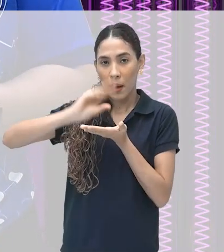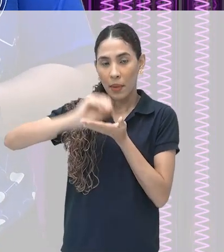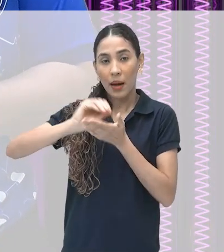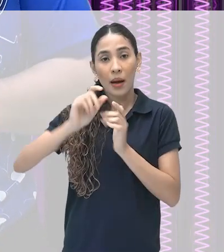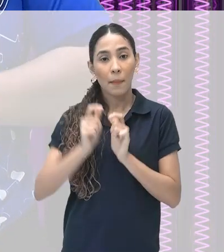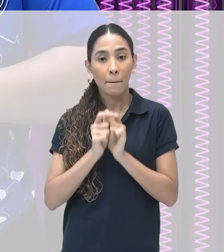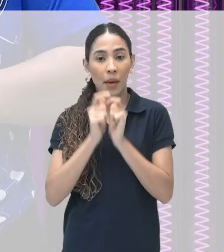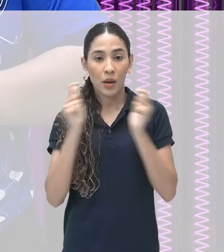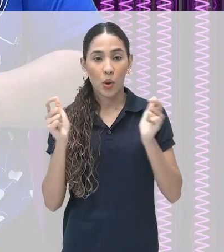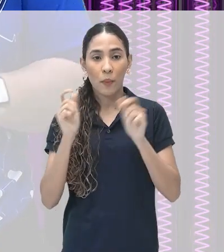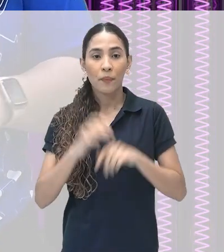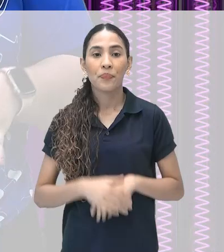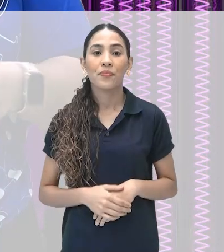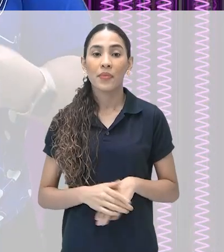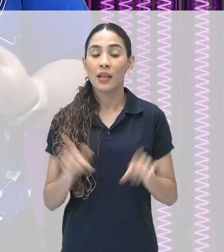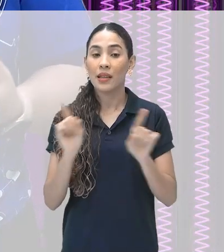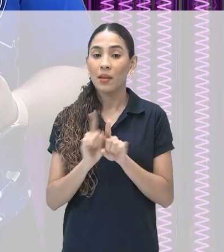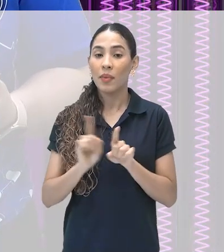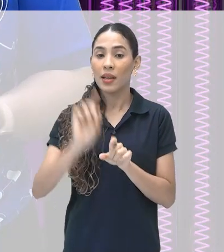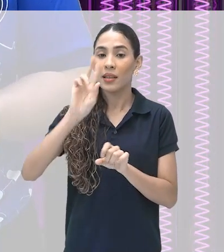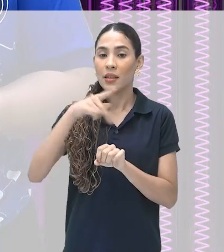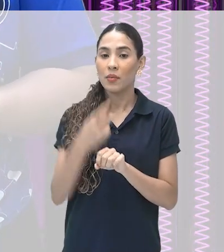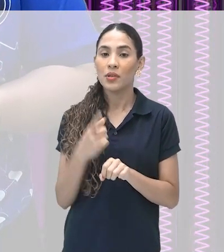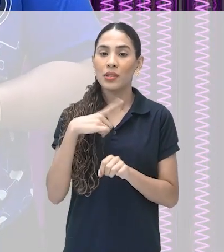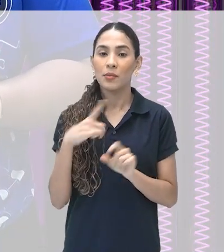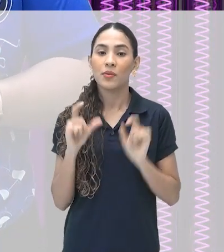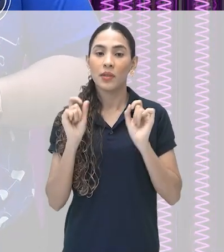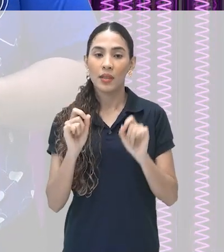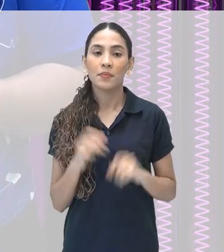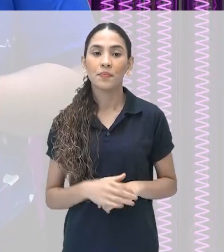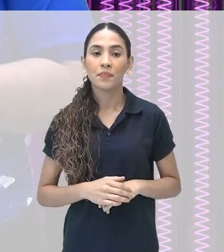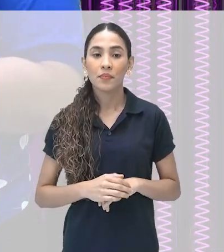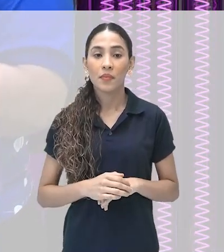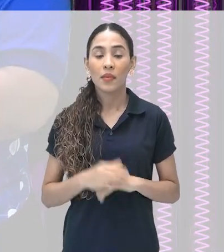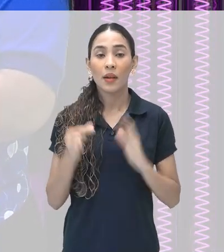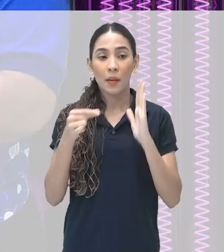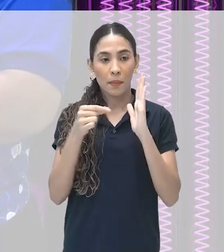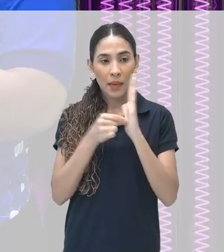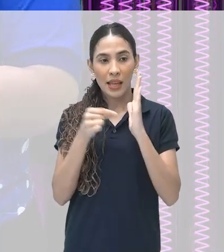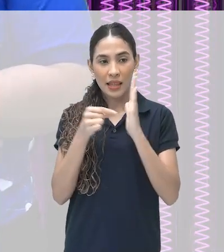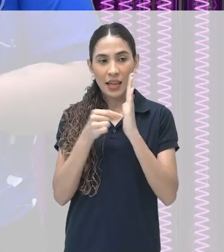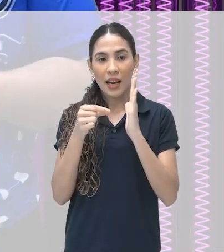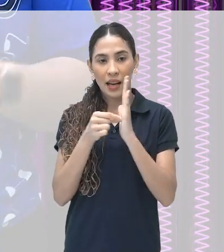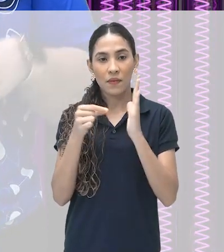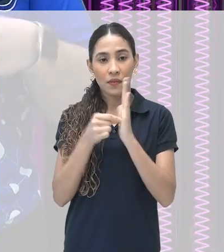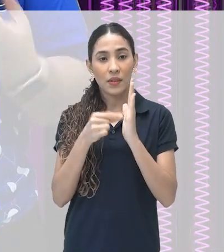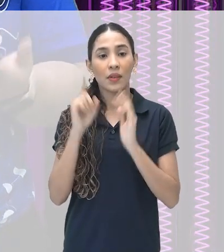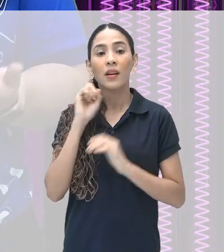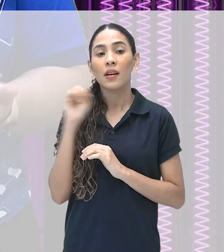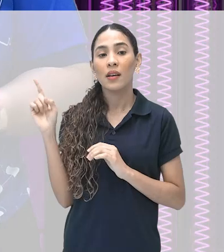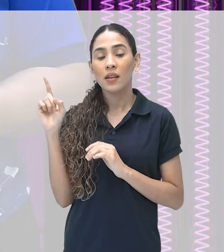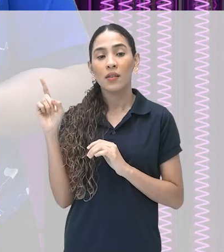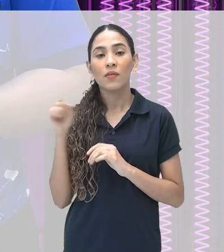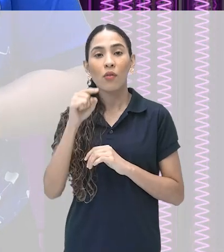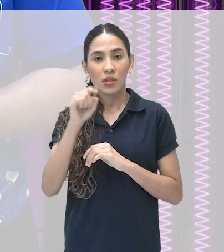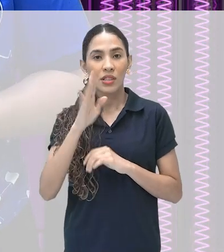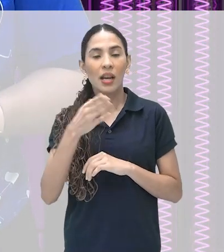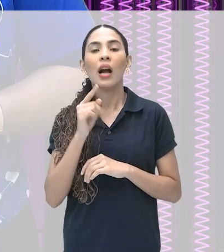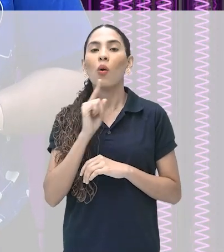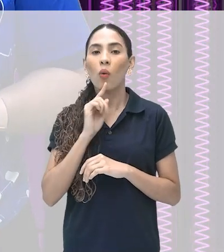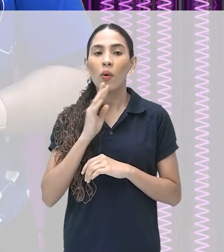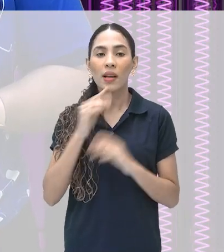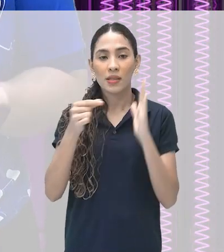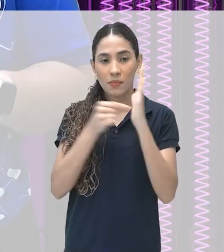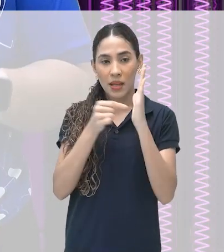maior. Também, depois disso, nós temos aí o pendrive, Vocês estão vendo aí, vocês já devem conhecer também.